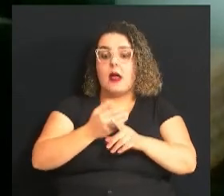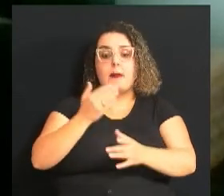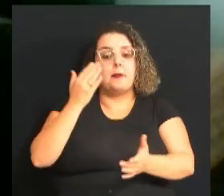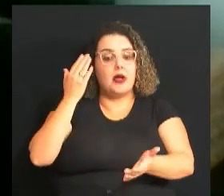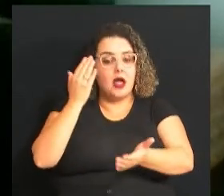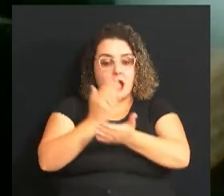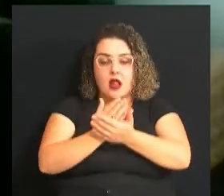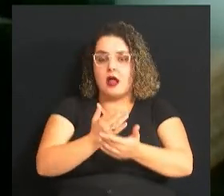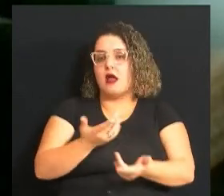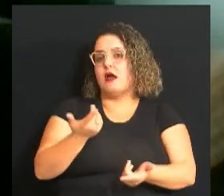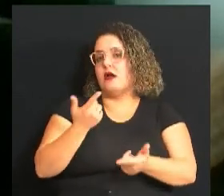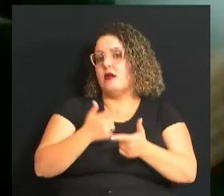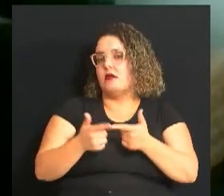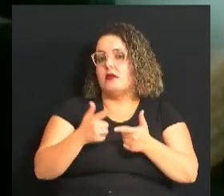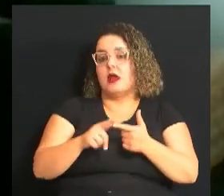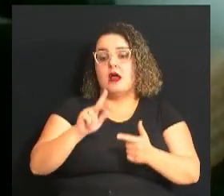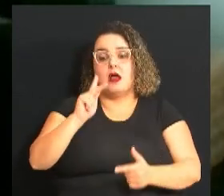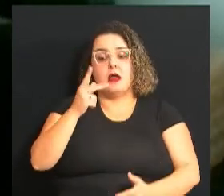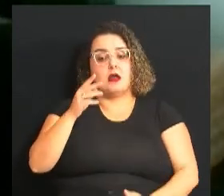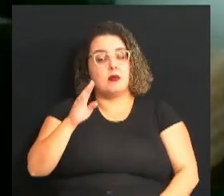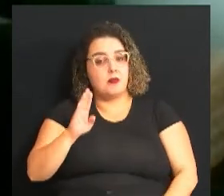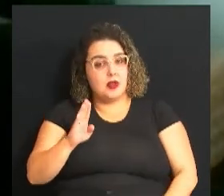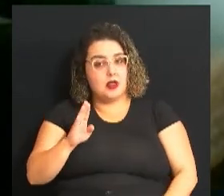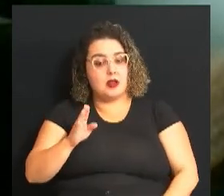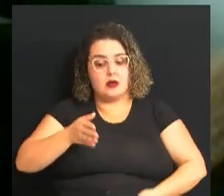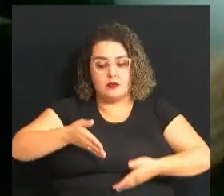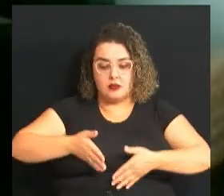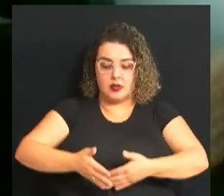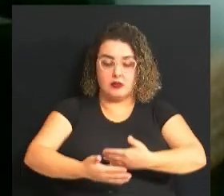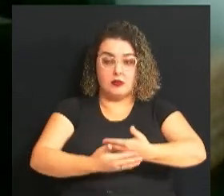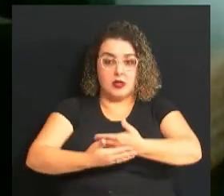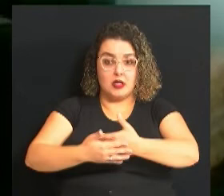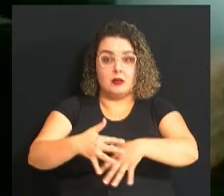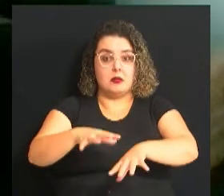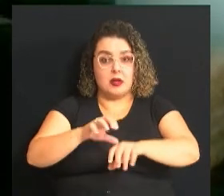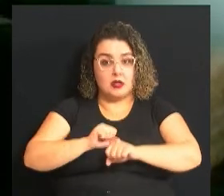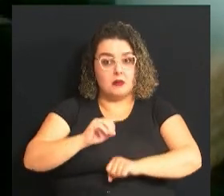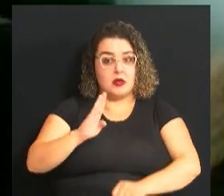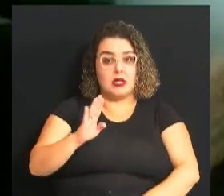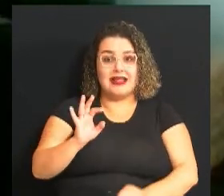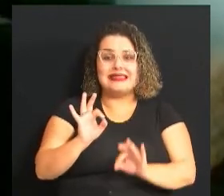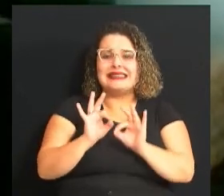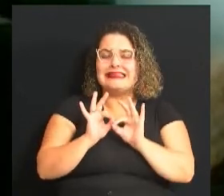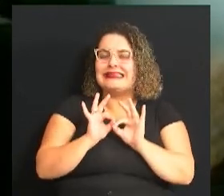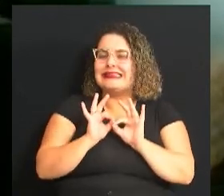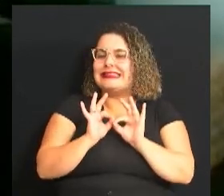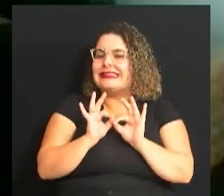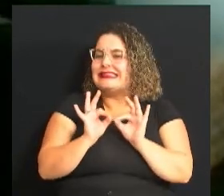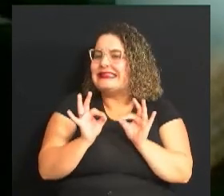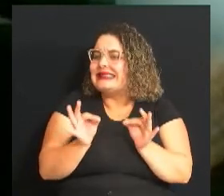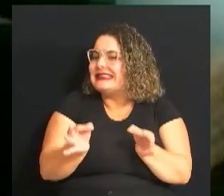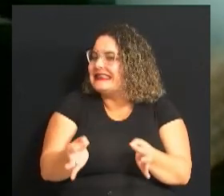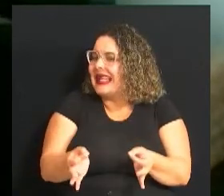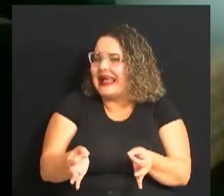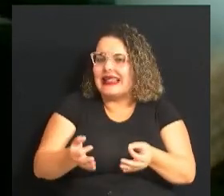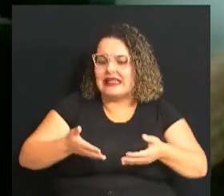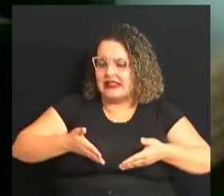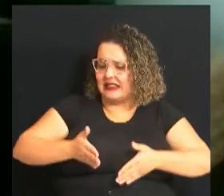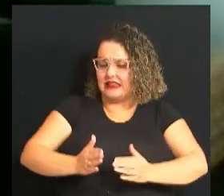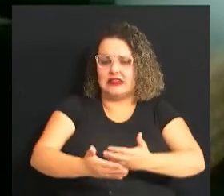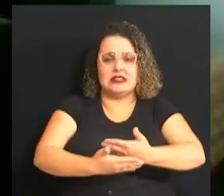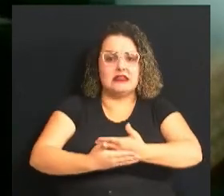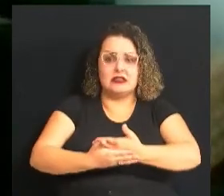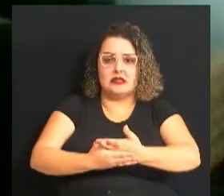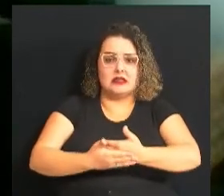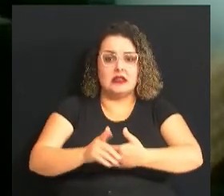A hepatite B, o recém-nascido que pega hepatite B pode não ter absolutamente nada ao nascimento. E depois,